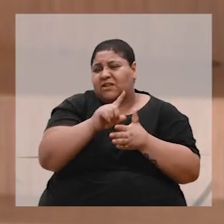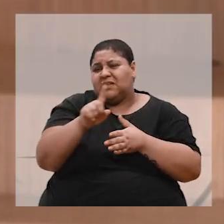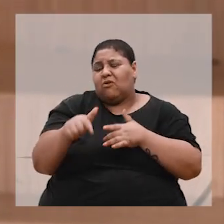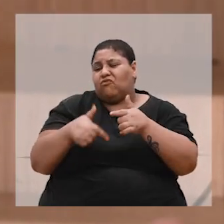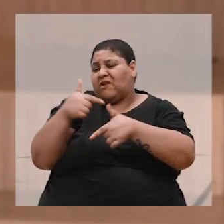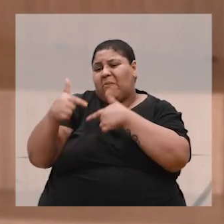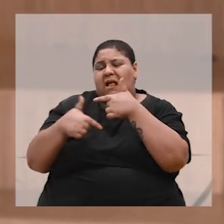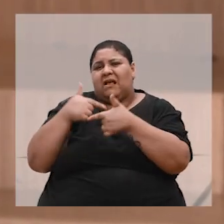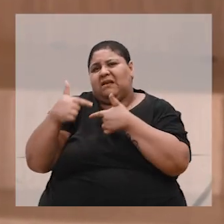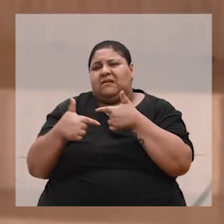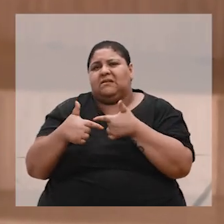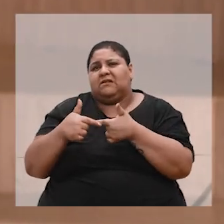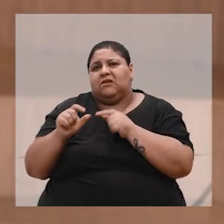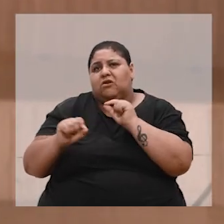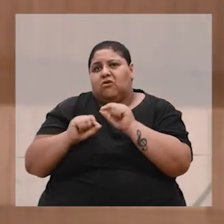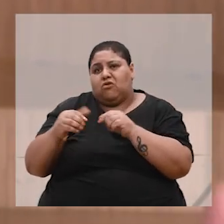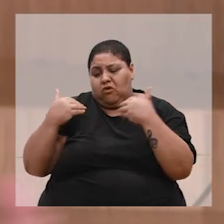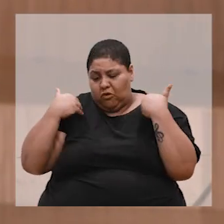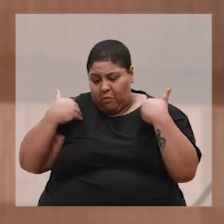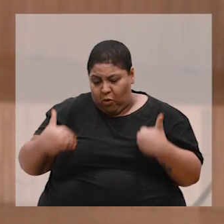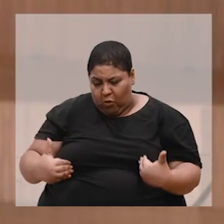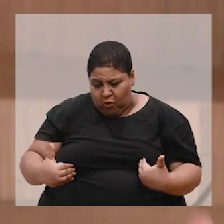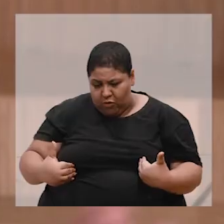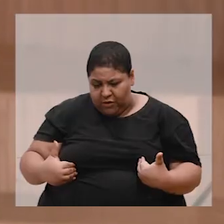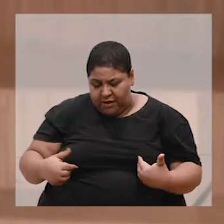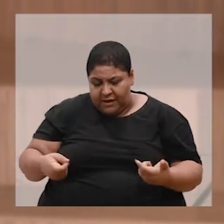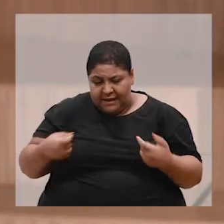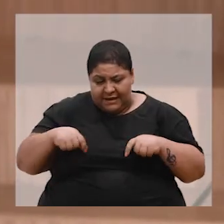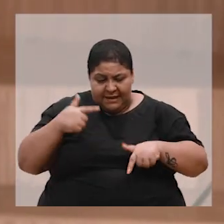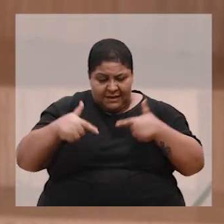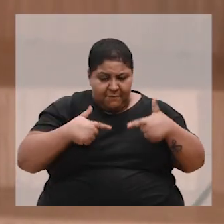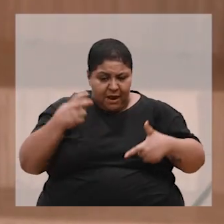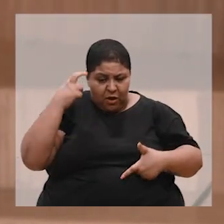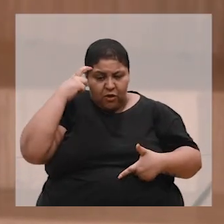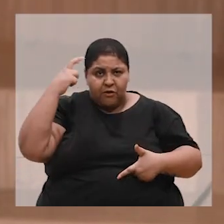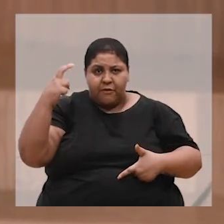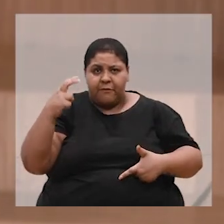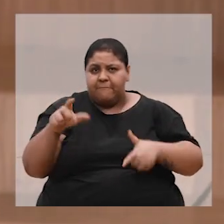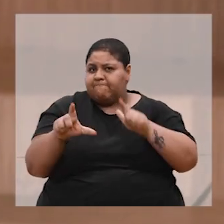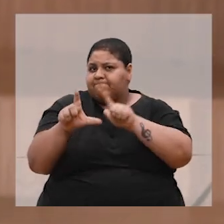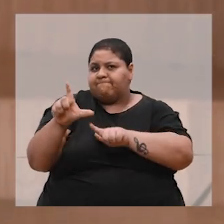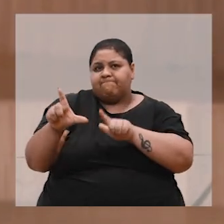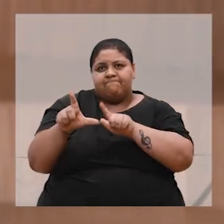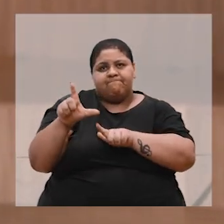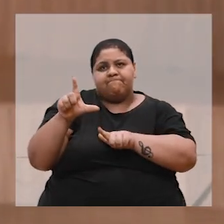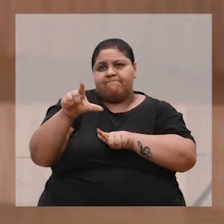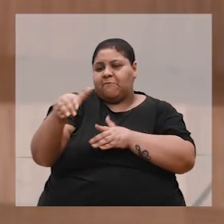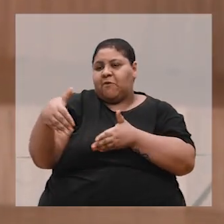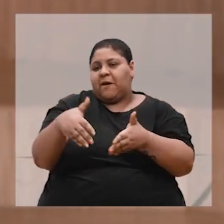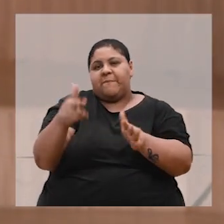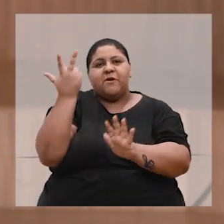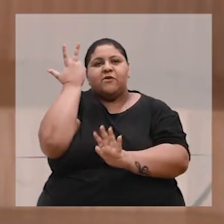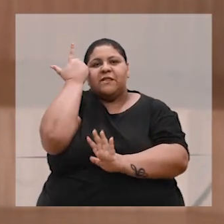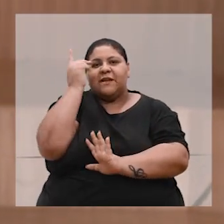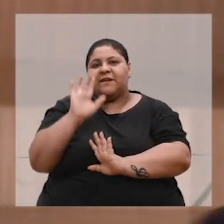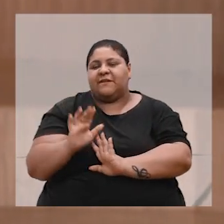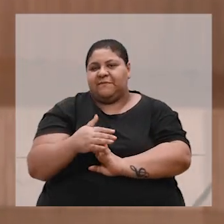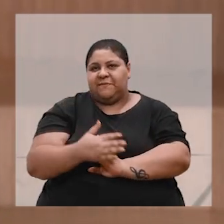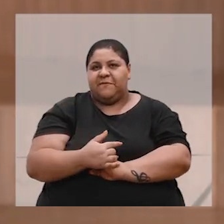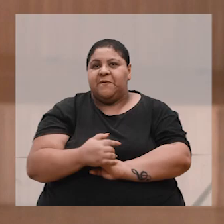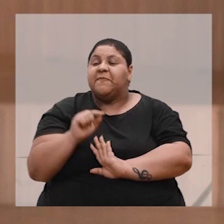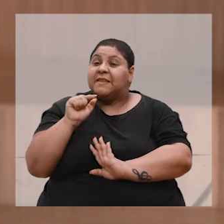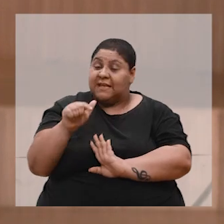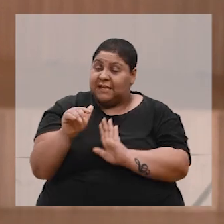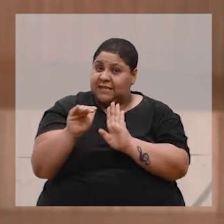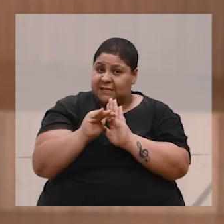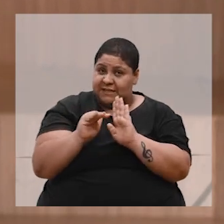não trabalhar só com o que meu corpo provesse, queria trabalhar com a inteligência. Então, letras foi esse caminho natural.